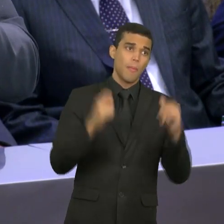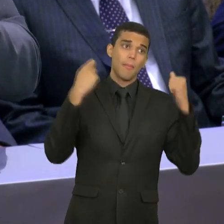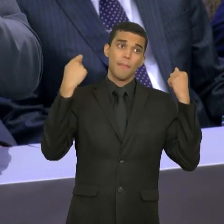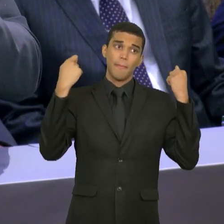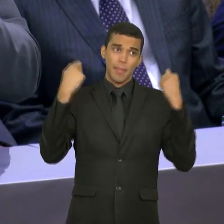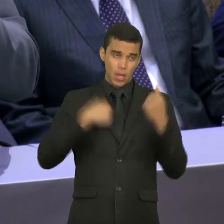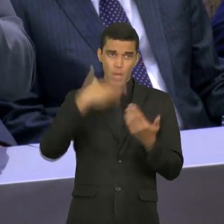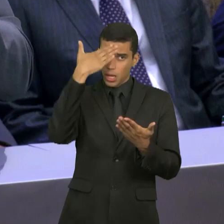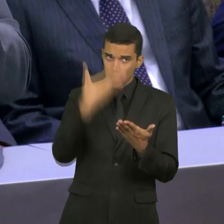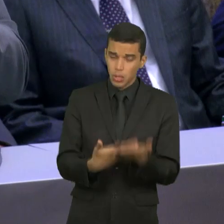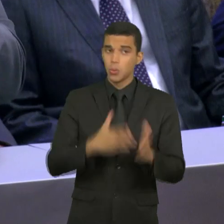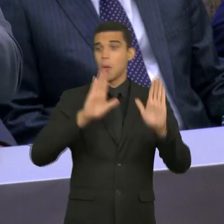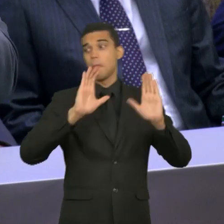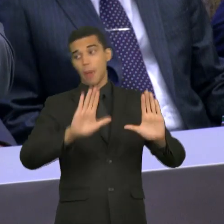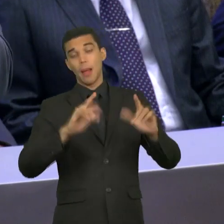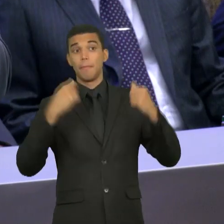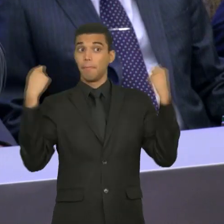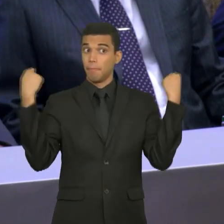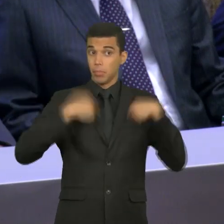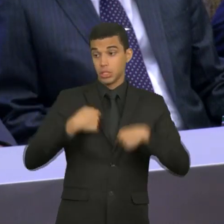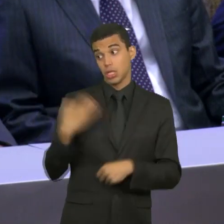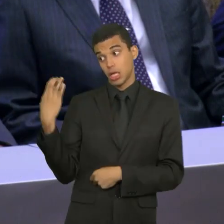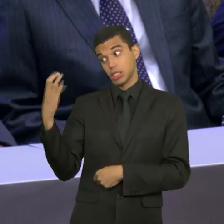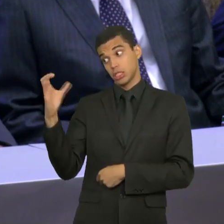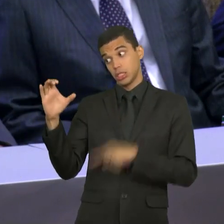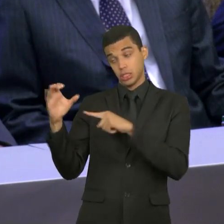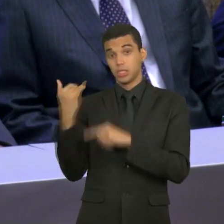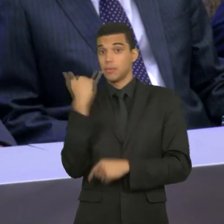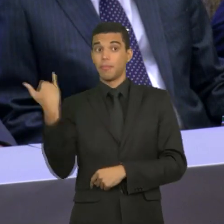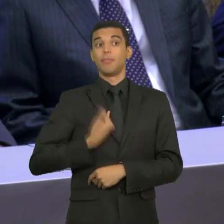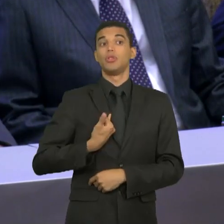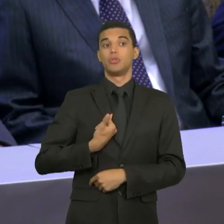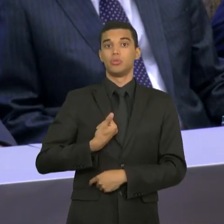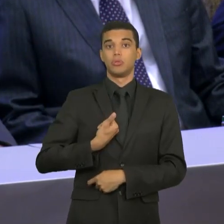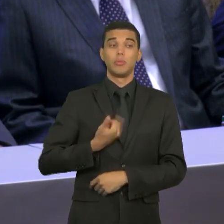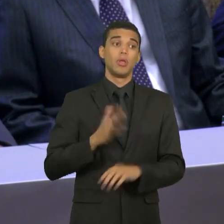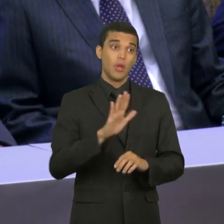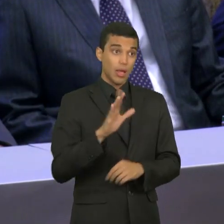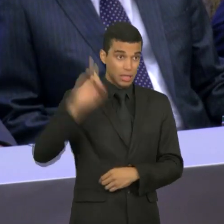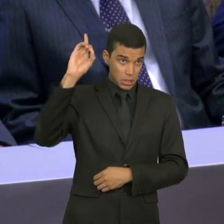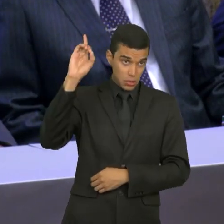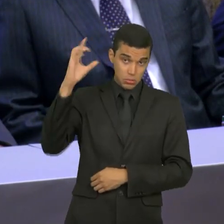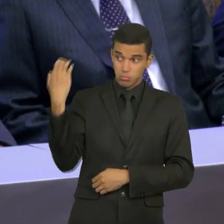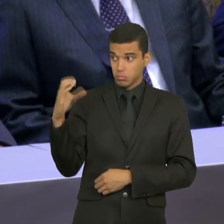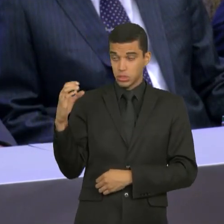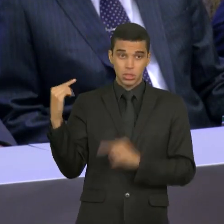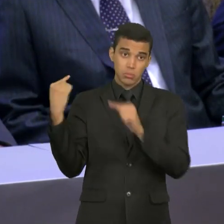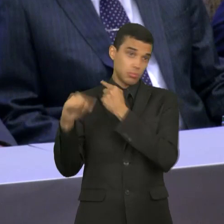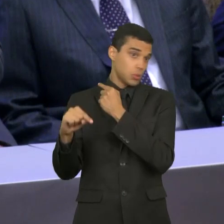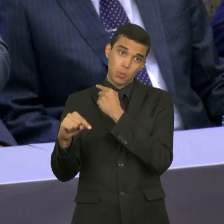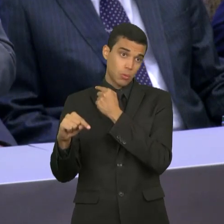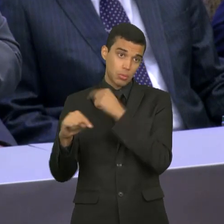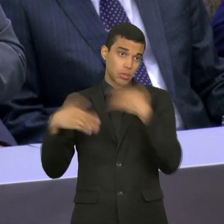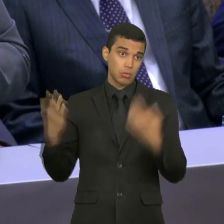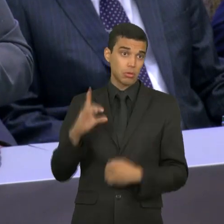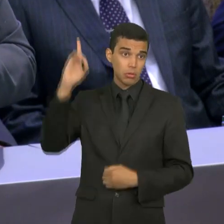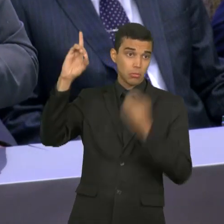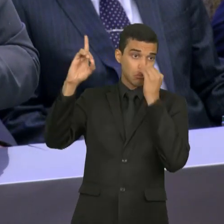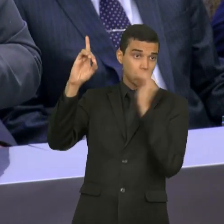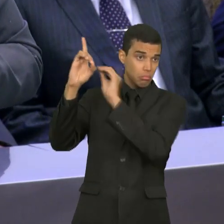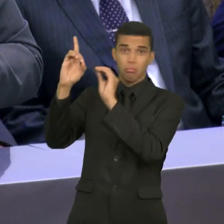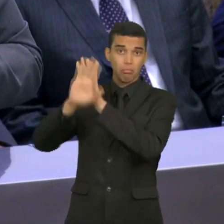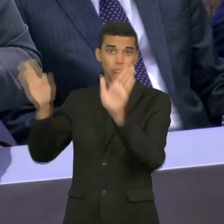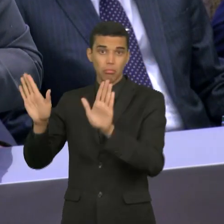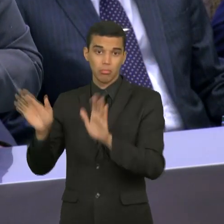esse negócio de religião você não pode provar Deus científicamente então não vale eu quero saber se dá